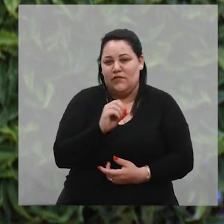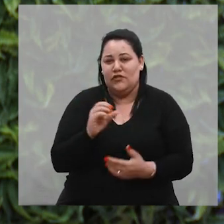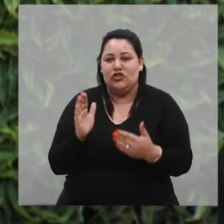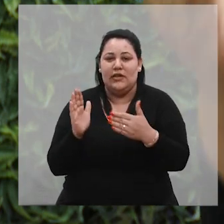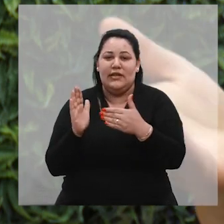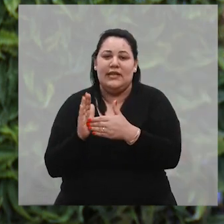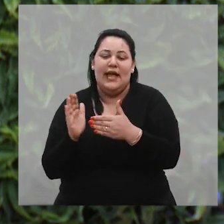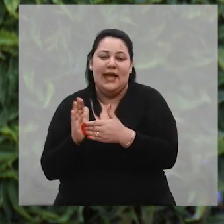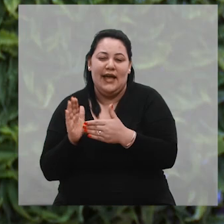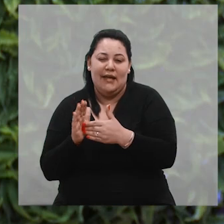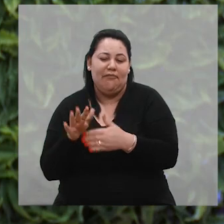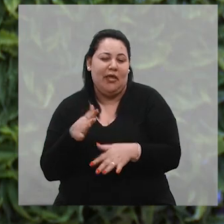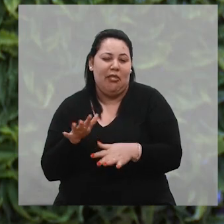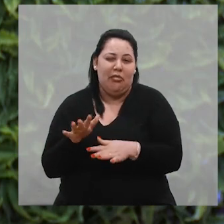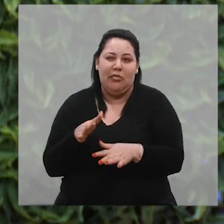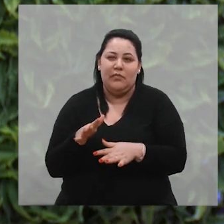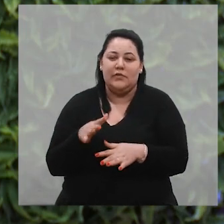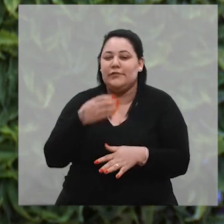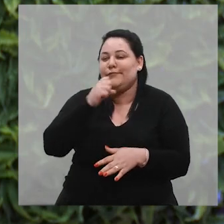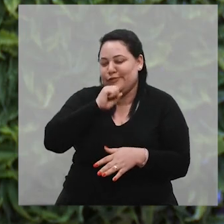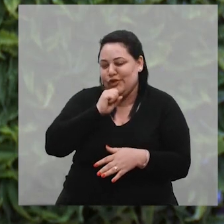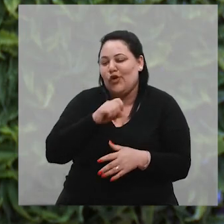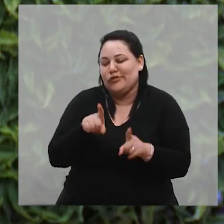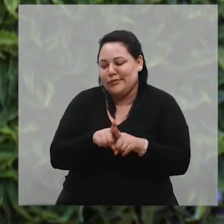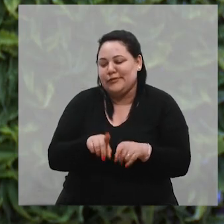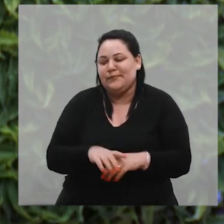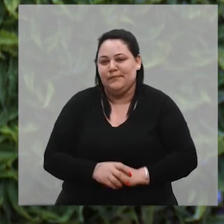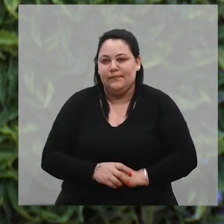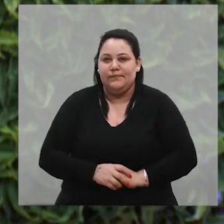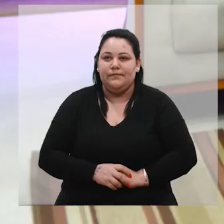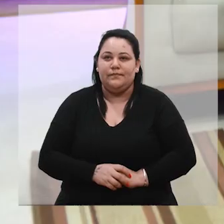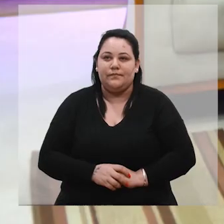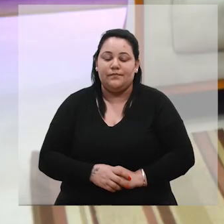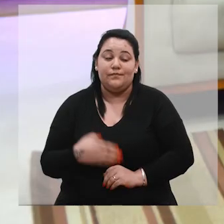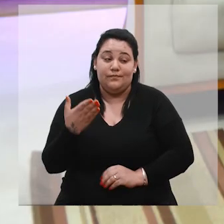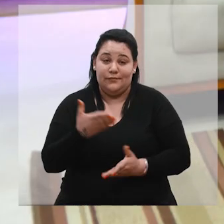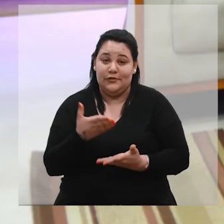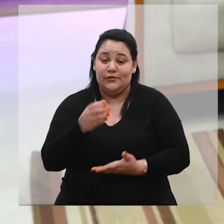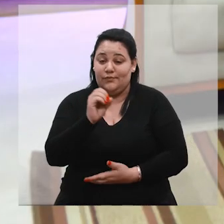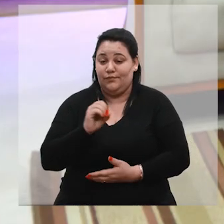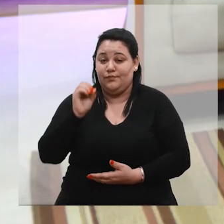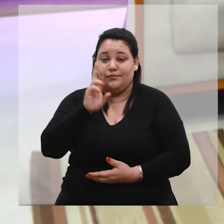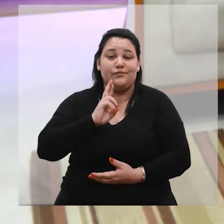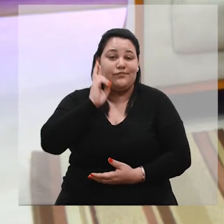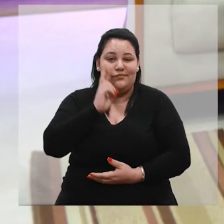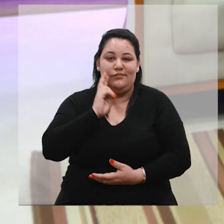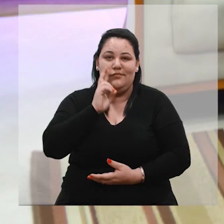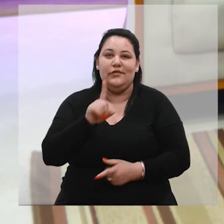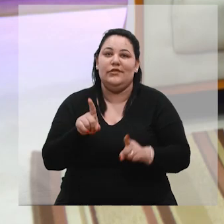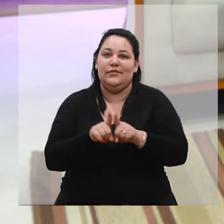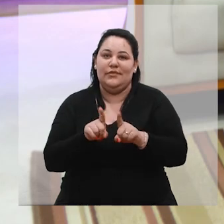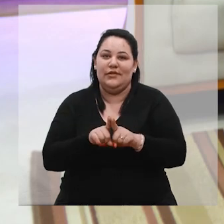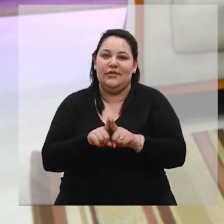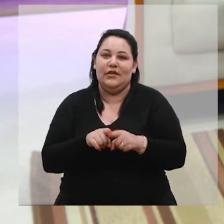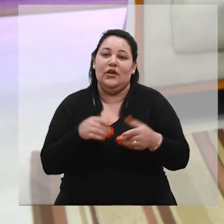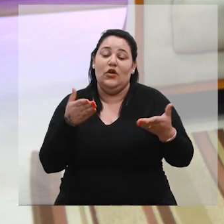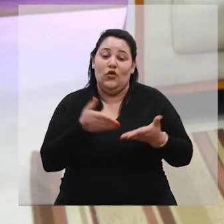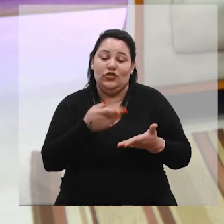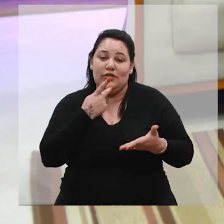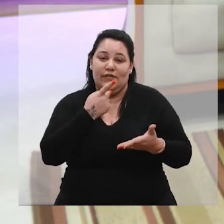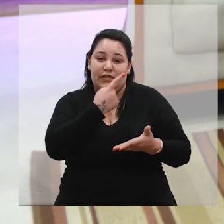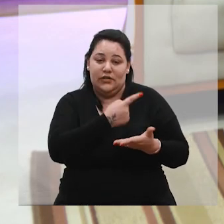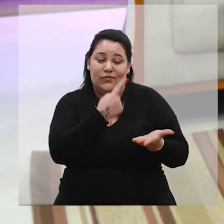dos 20, até a questão dos idosos também. Sim, agora o Outubro Rosa vocês devem estar cheio de Sim, eventos. hoje até a gente